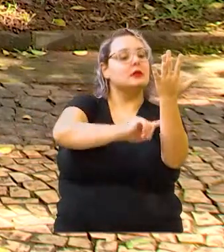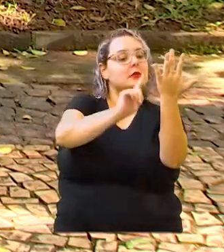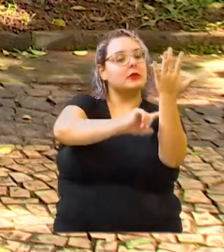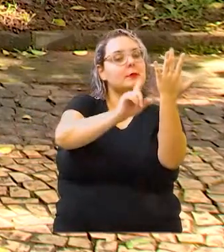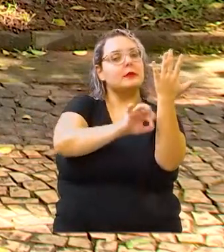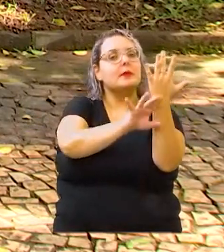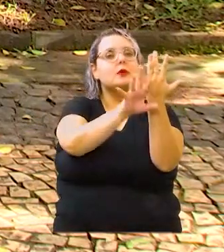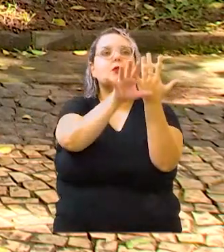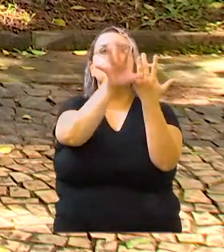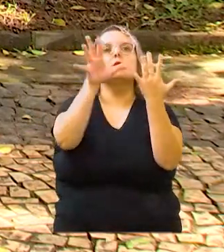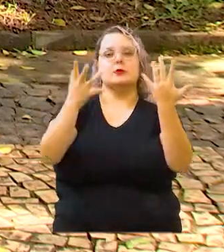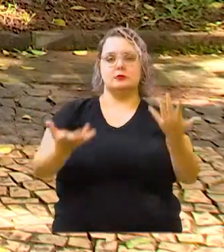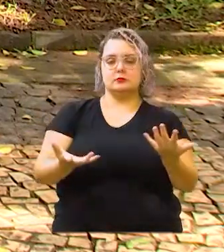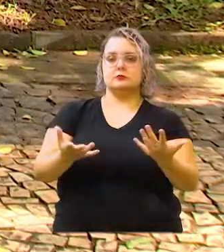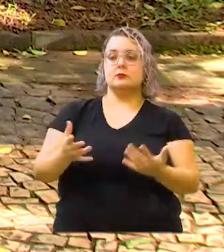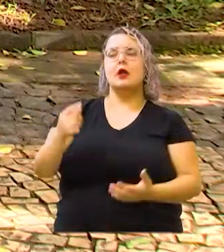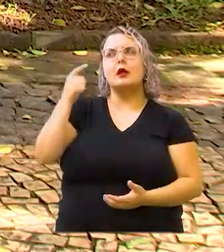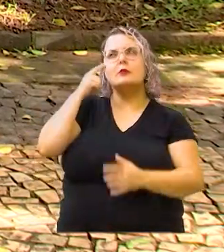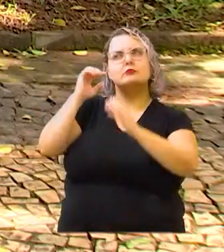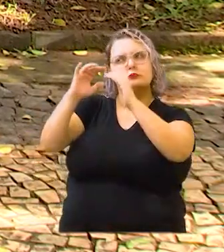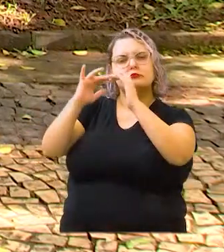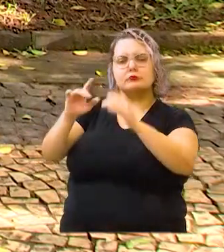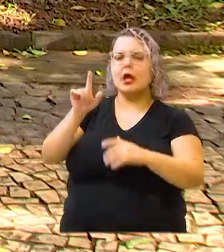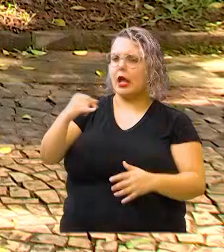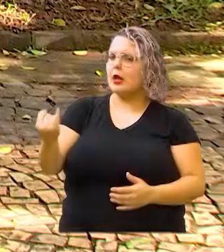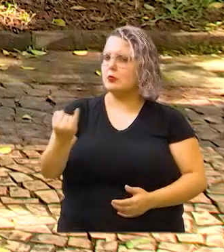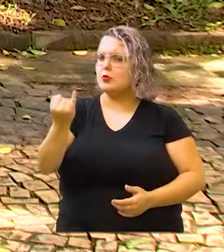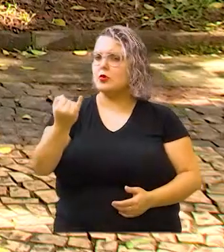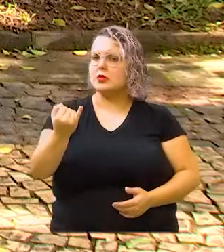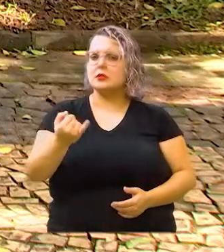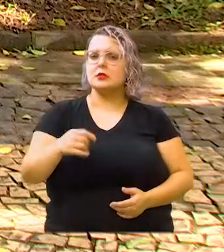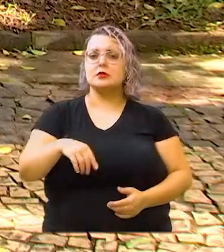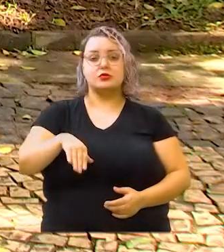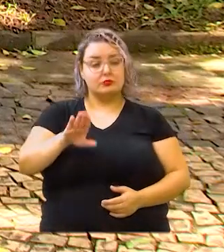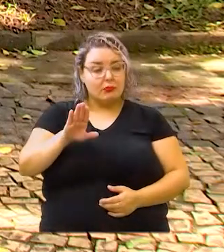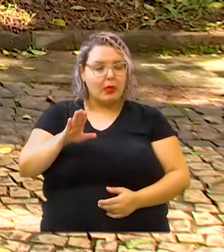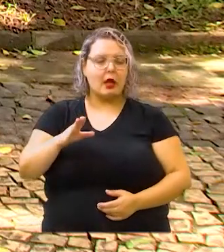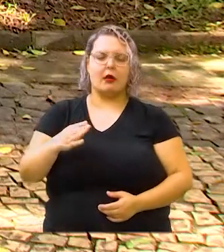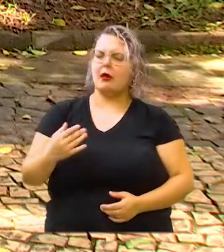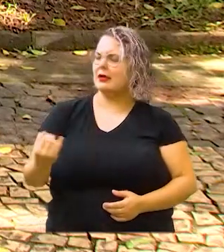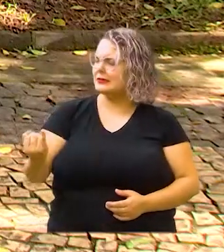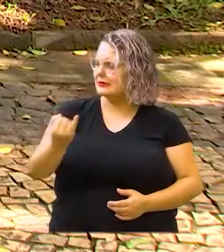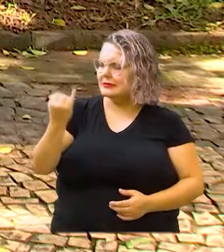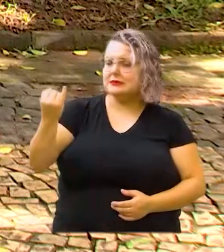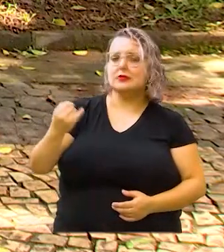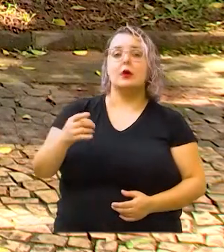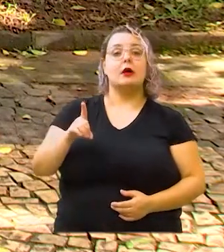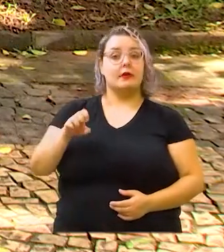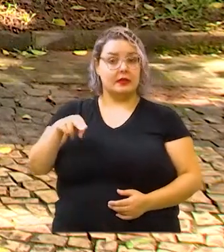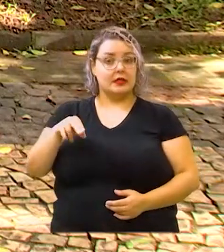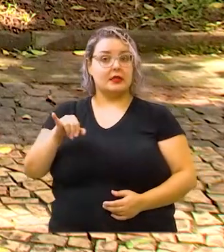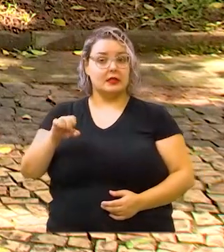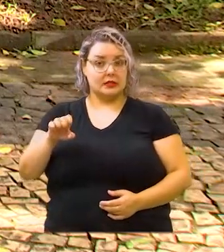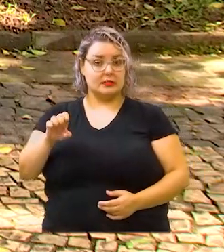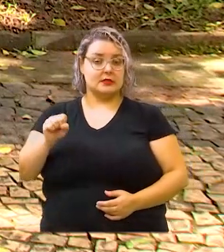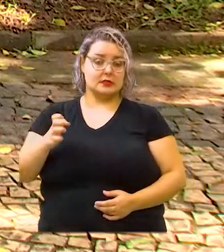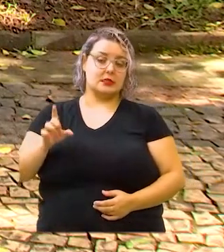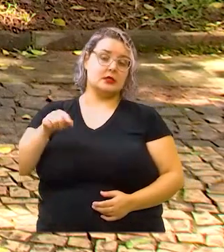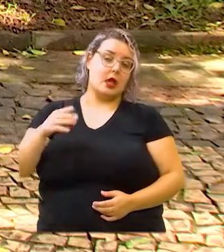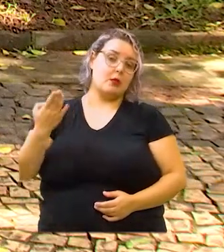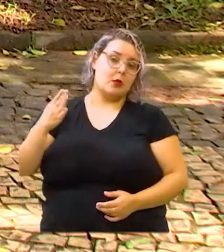refletida aqui. Eu acho que é importante demais essa entrevista que nós estamos tendo com a Denise, que é bióloga, não